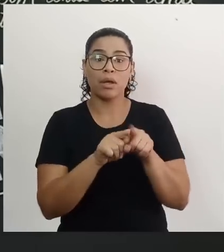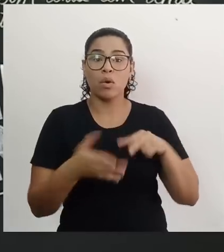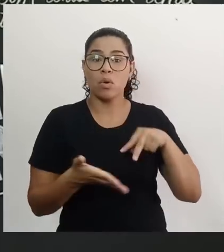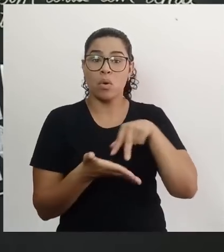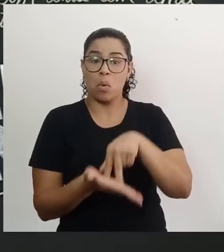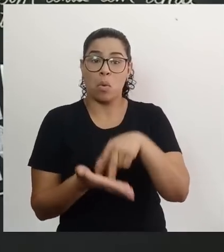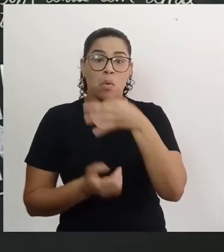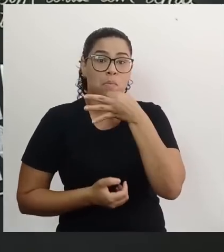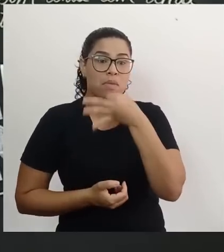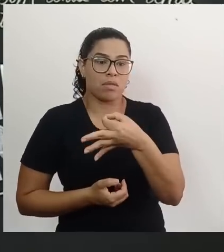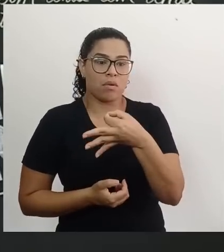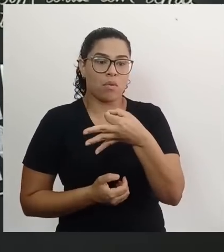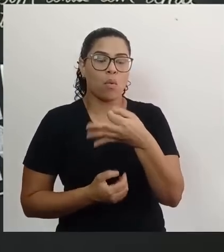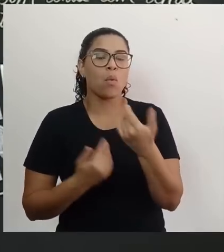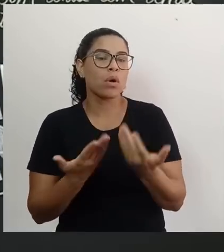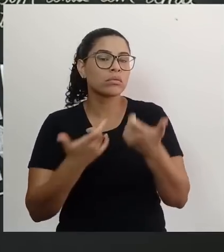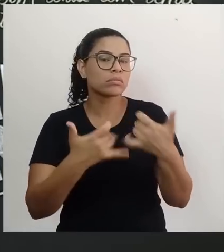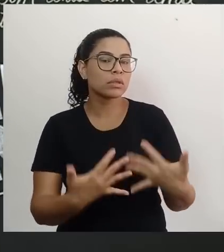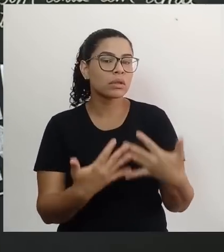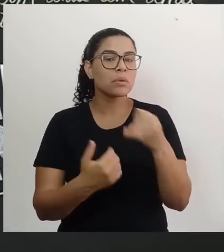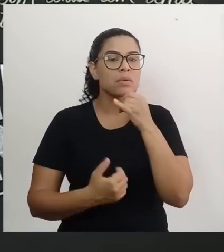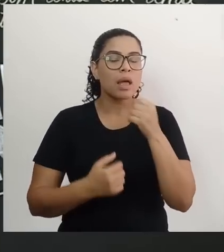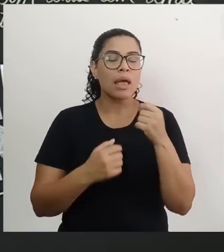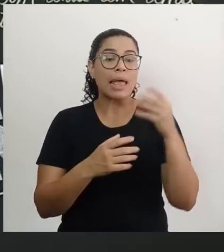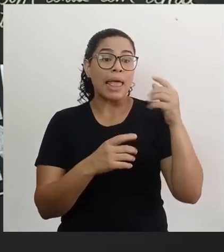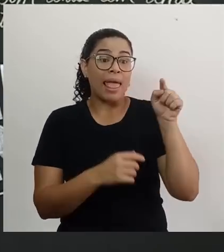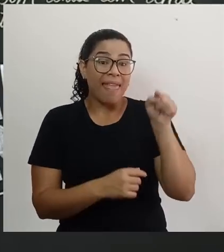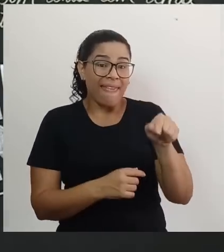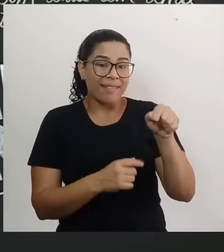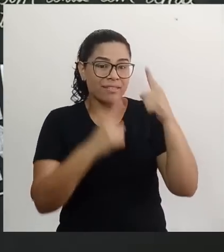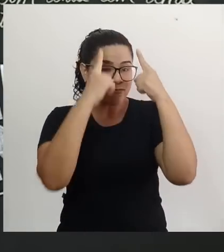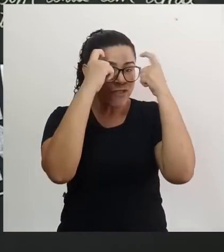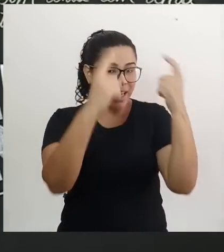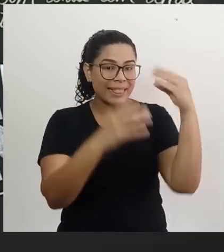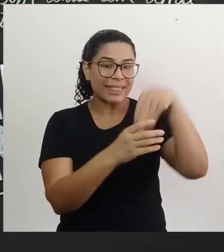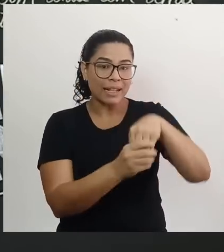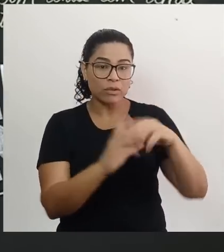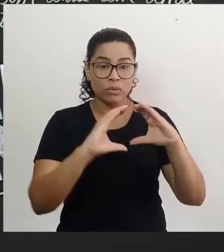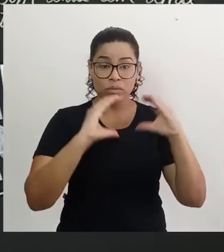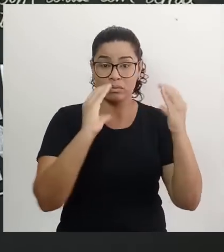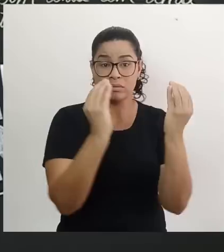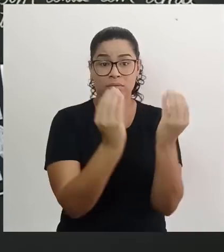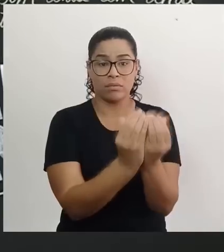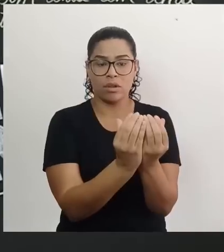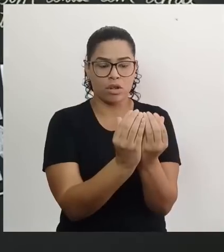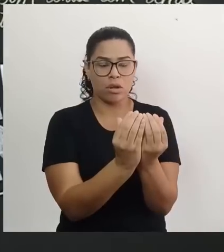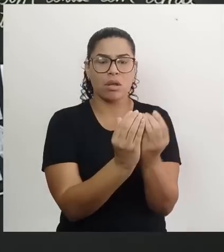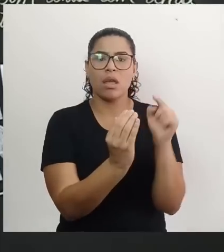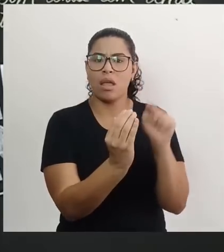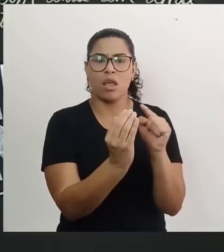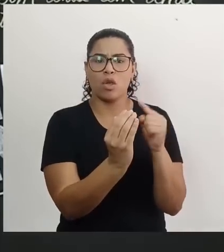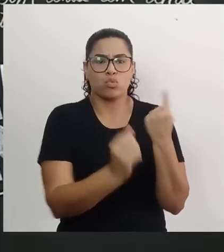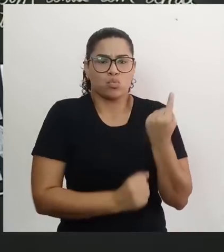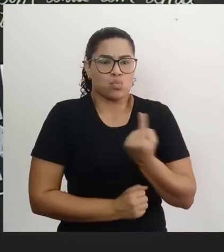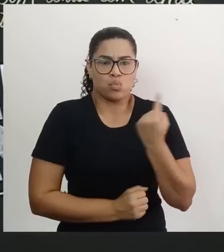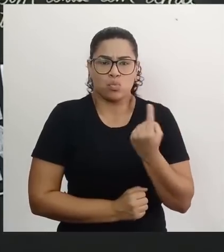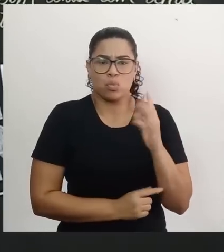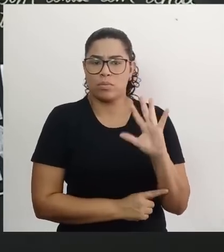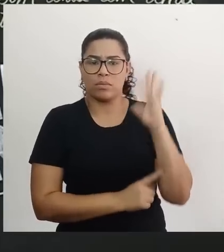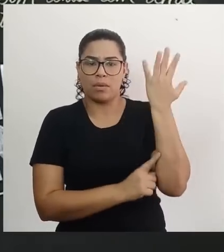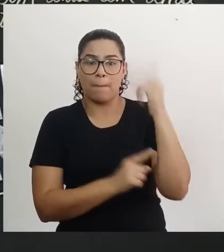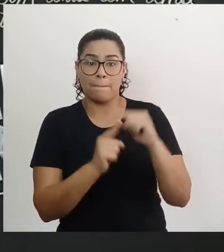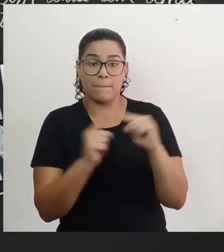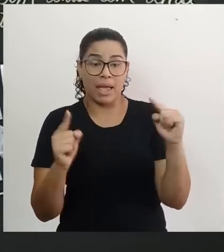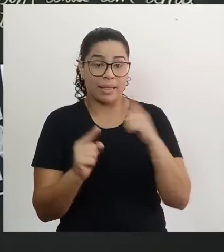posicionamento opinativo quando ele diz que essa violência dentro do estádio não é um sintoma isolado, ou seja, já